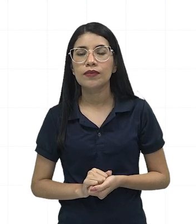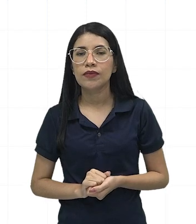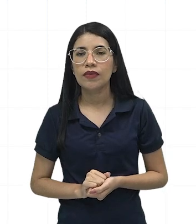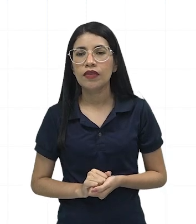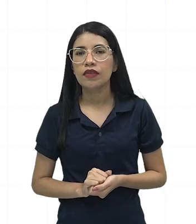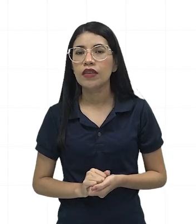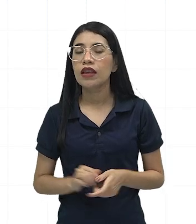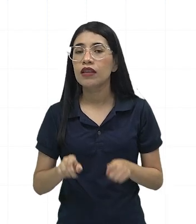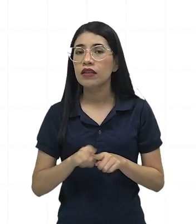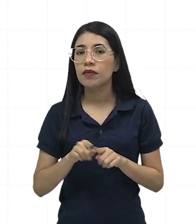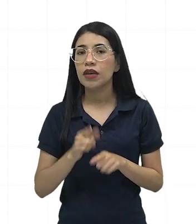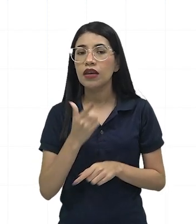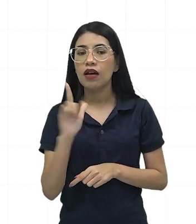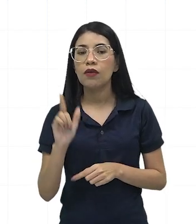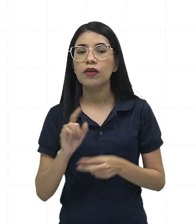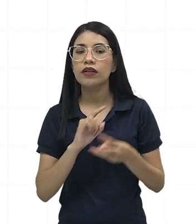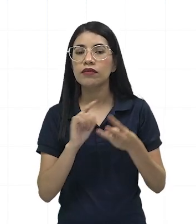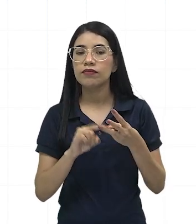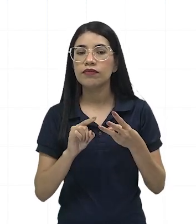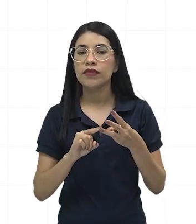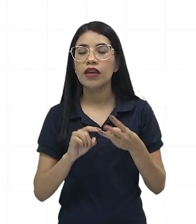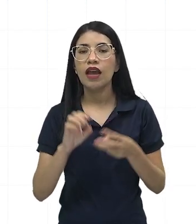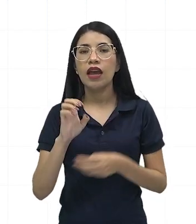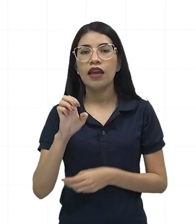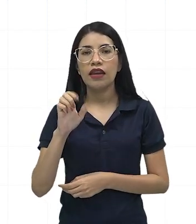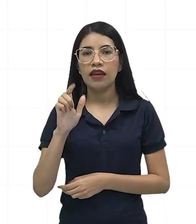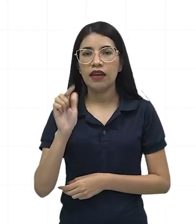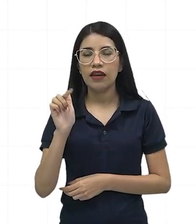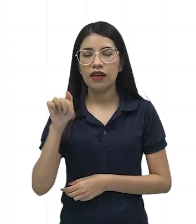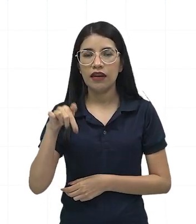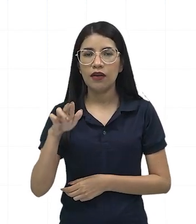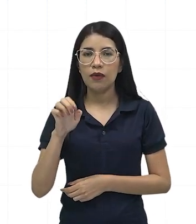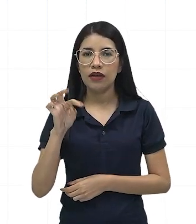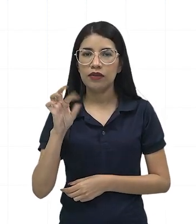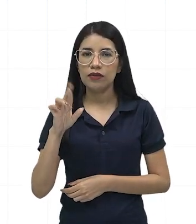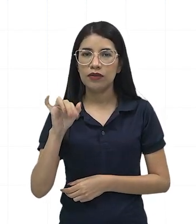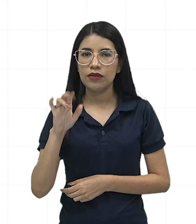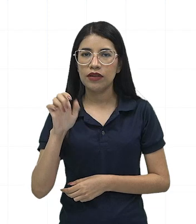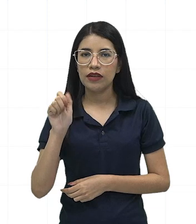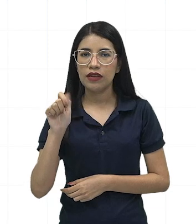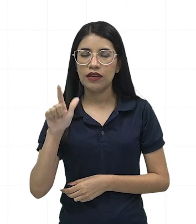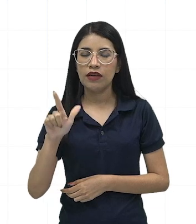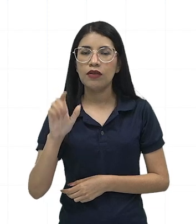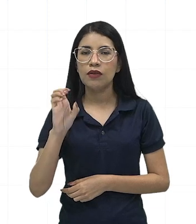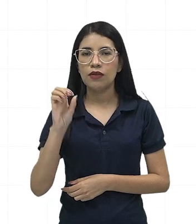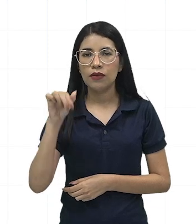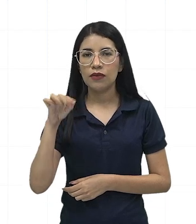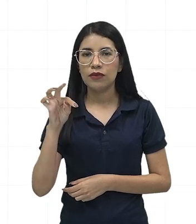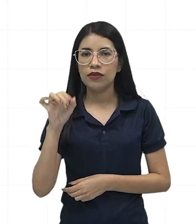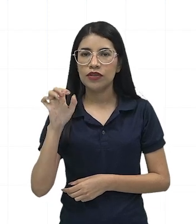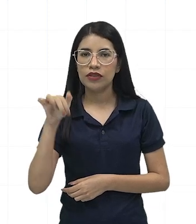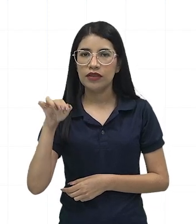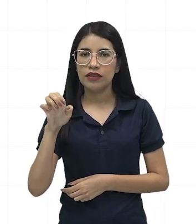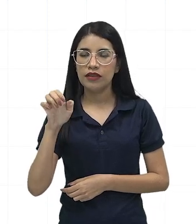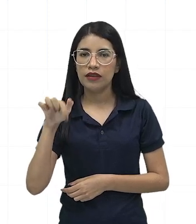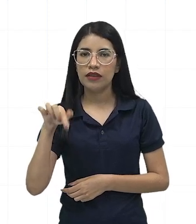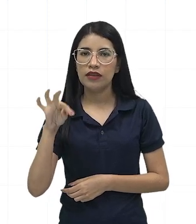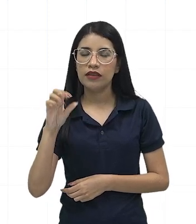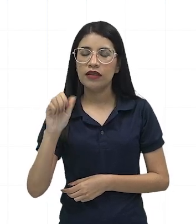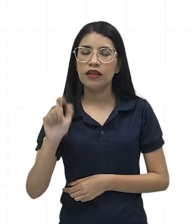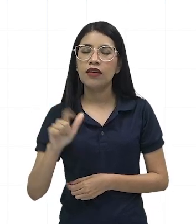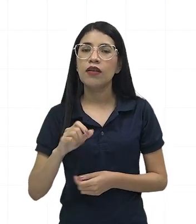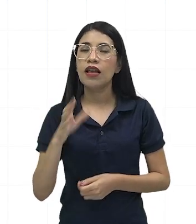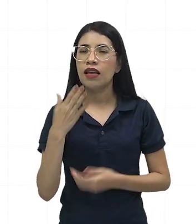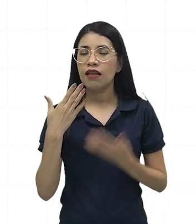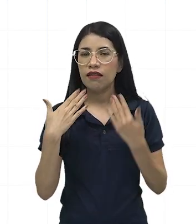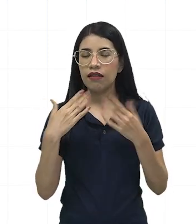ainda a massa equatorial continental, certo? Que é essa que está aí em vermelho. Ela é quente e úmida,